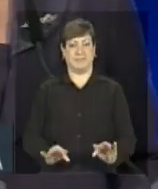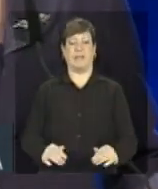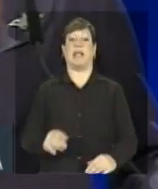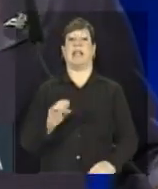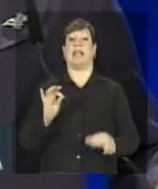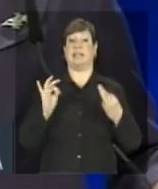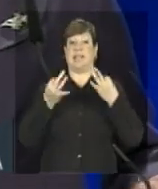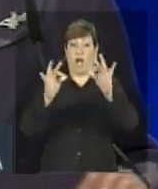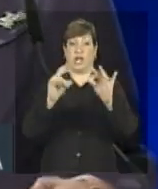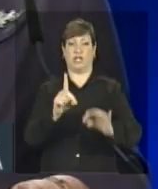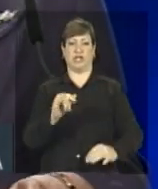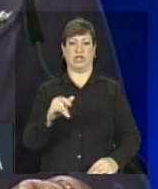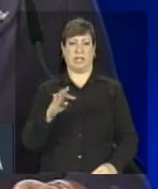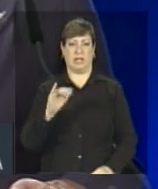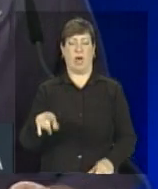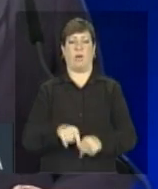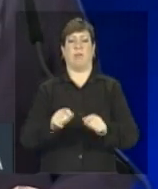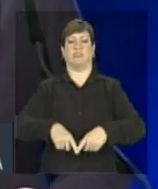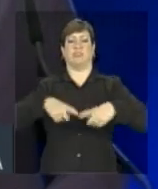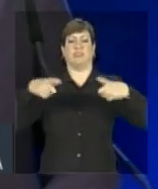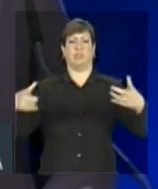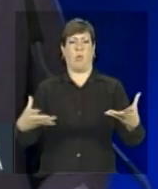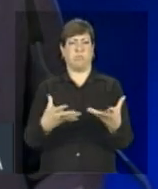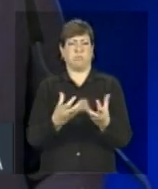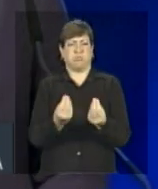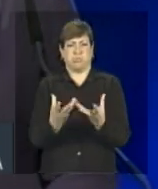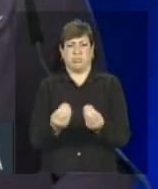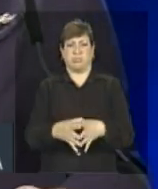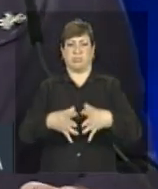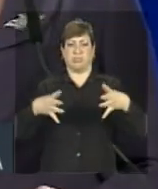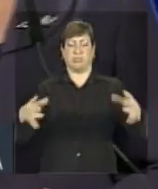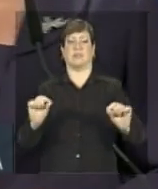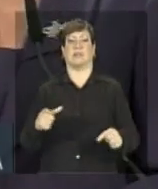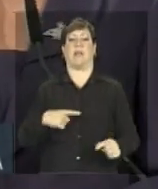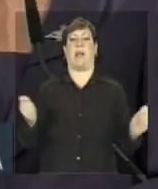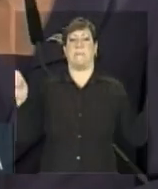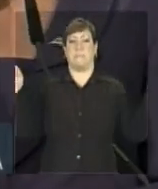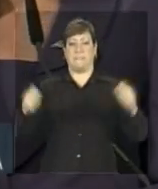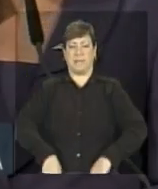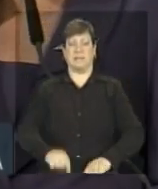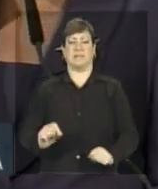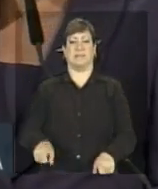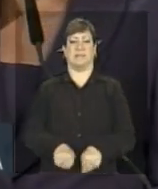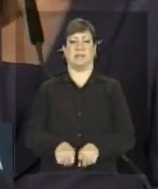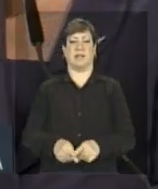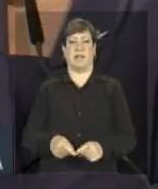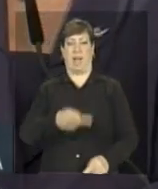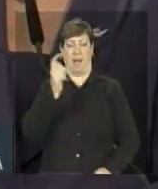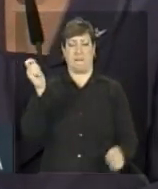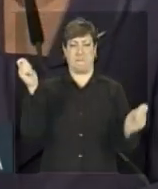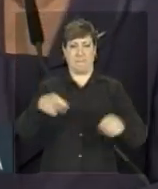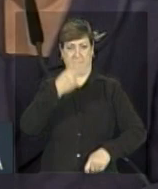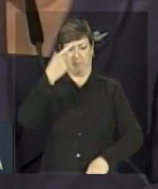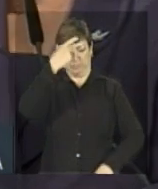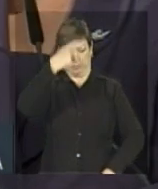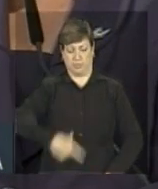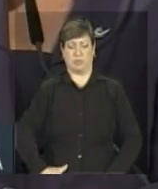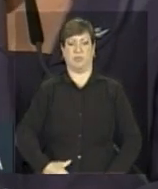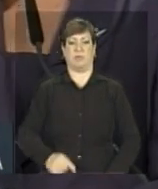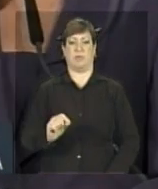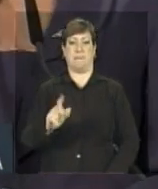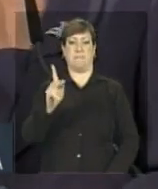digitais ampliaram de maneira vertiginosa a capacidade do ser humano de